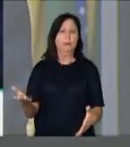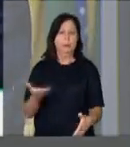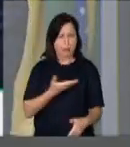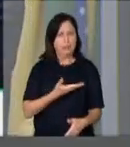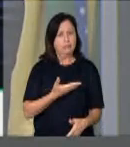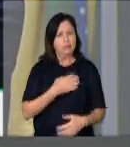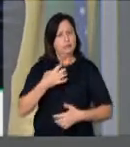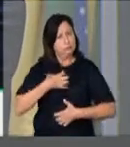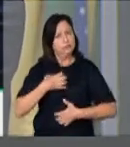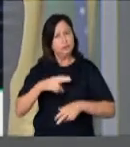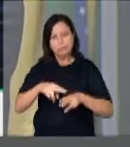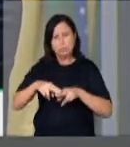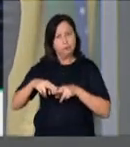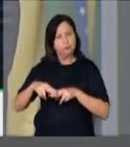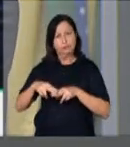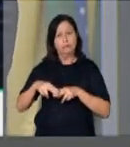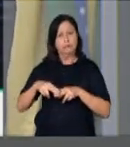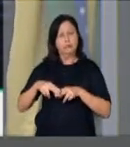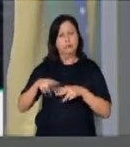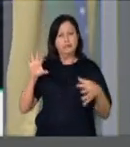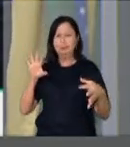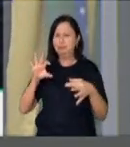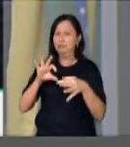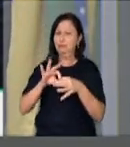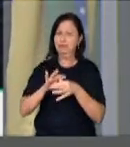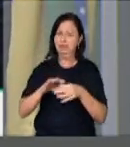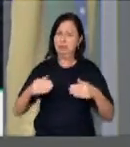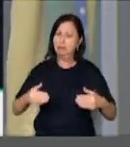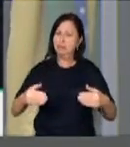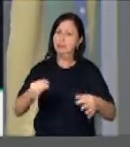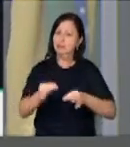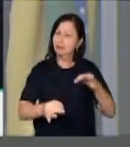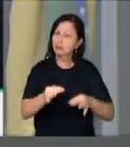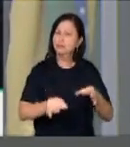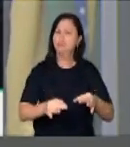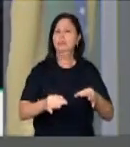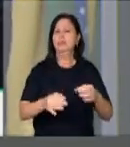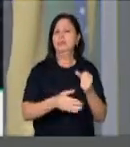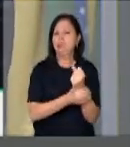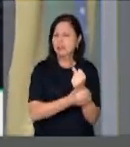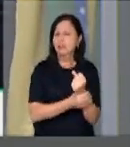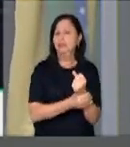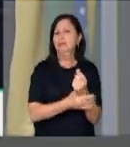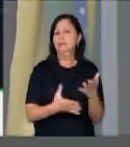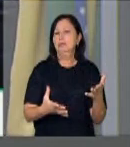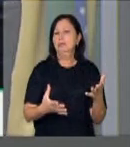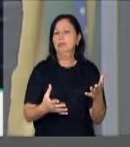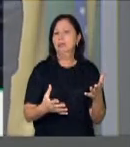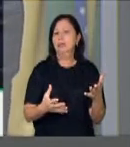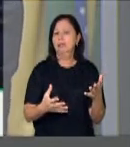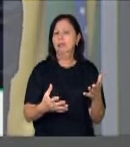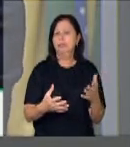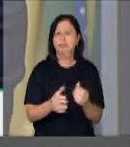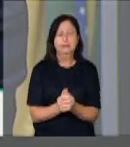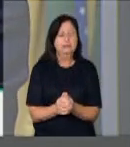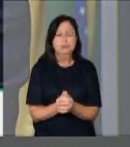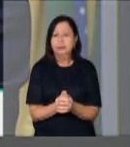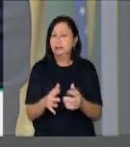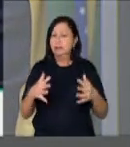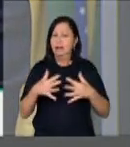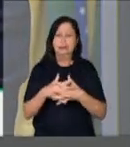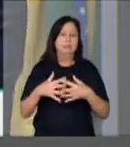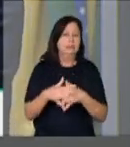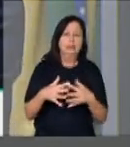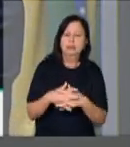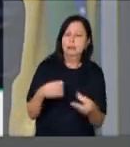que essa fusão realmente é um retrocesso vai atrapalhar tudo que nós conquistamos aqui nesta